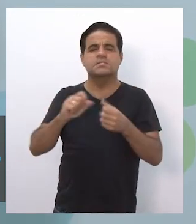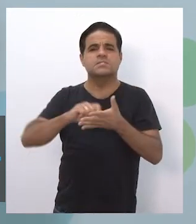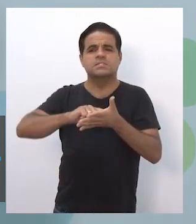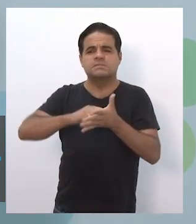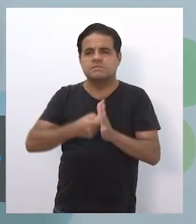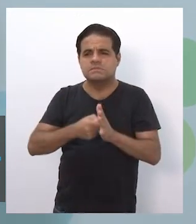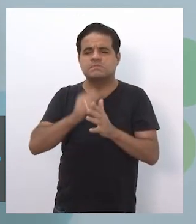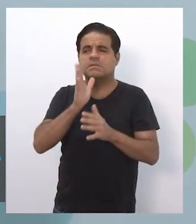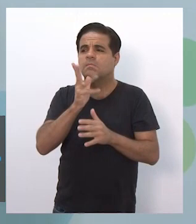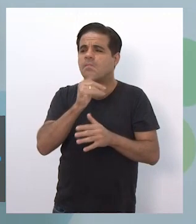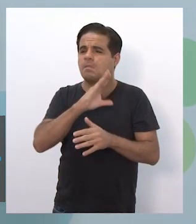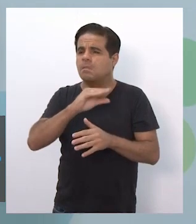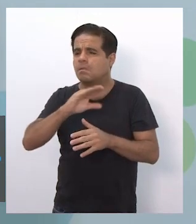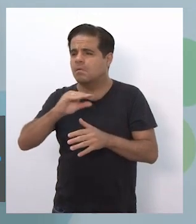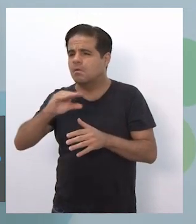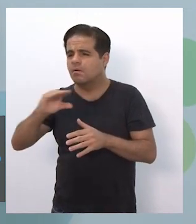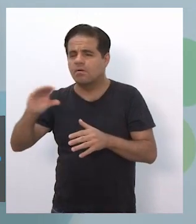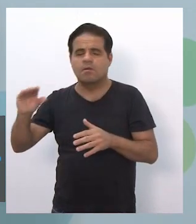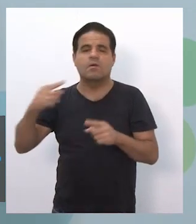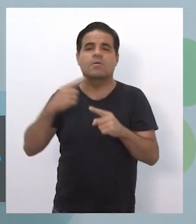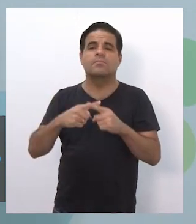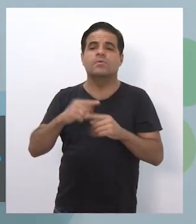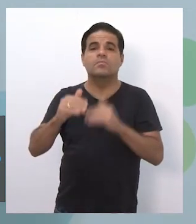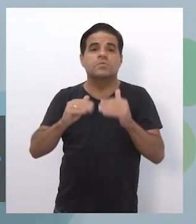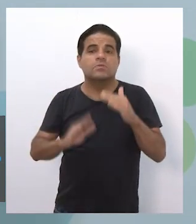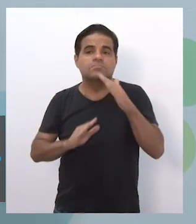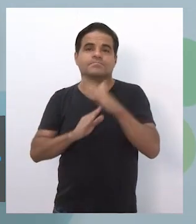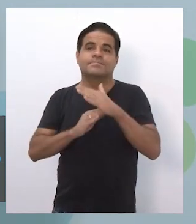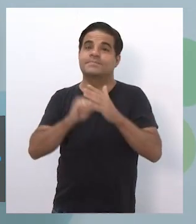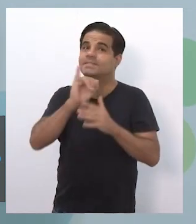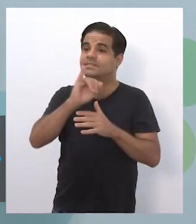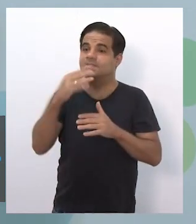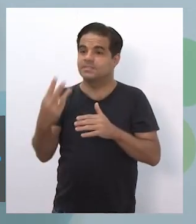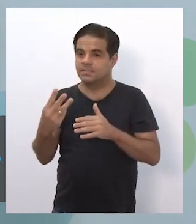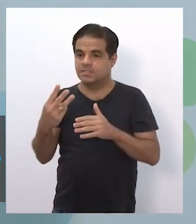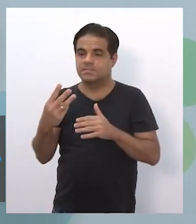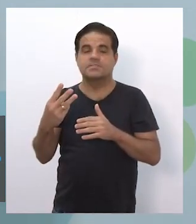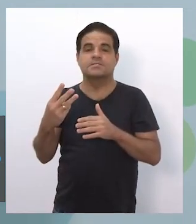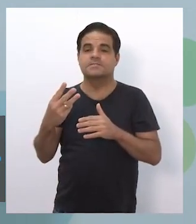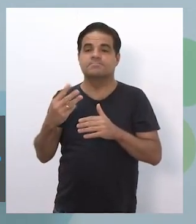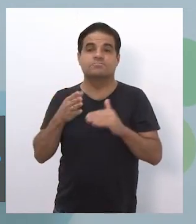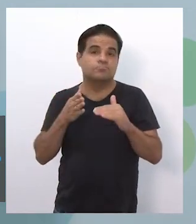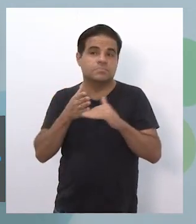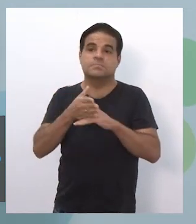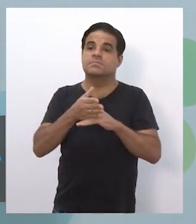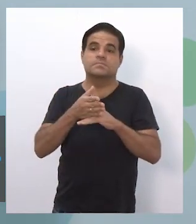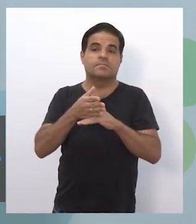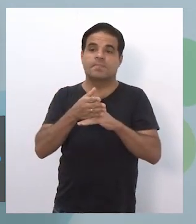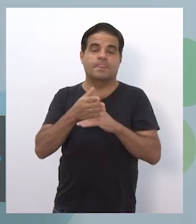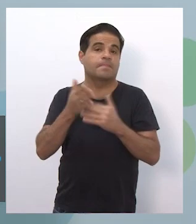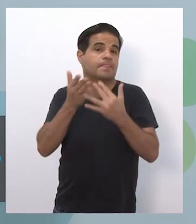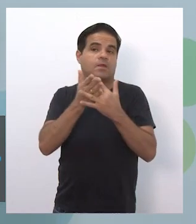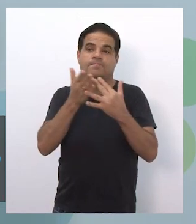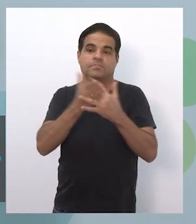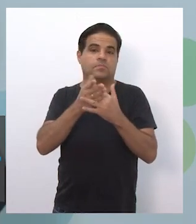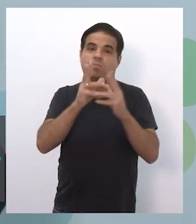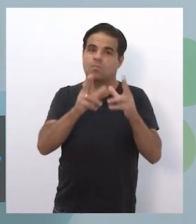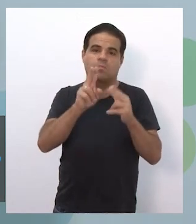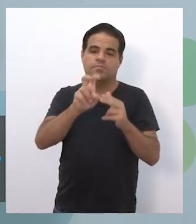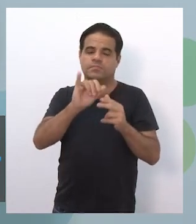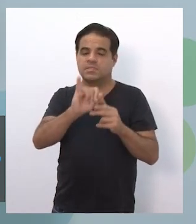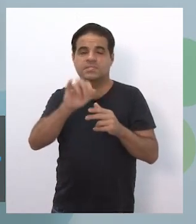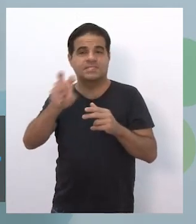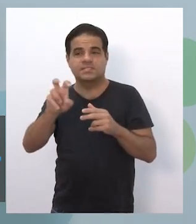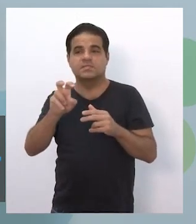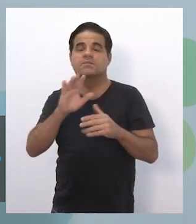o processador ele é limitado, é um i3, né? Ele como nós falamos, ele é uma entrada, então ele não é um intermediário que nem um i5, então ele vai